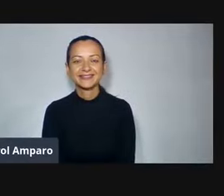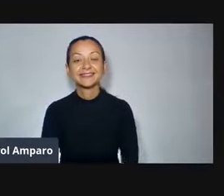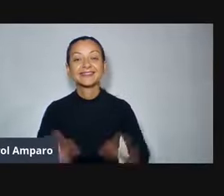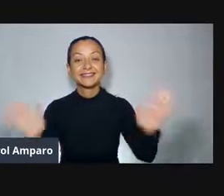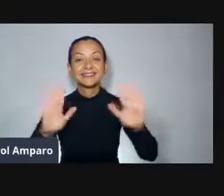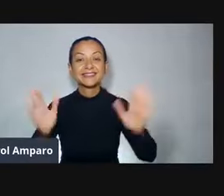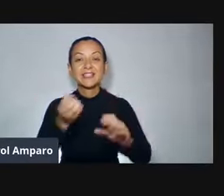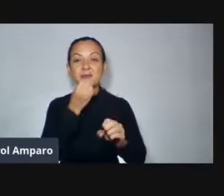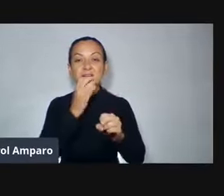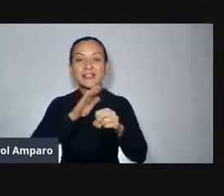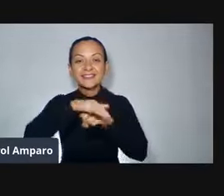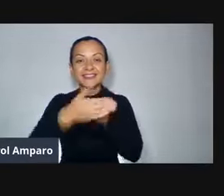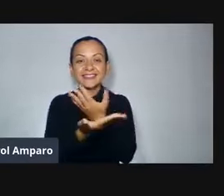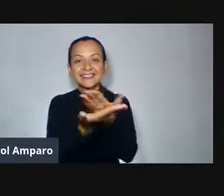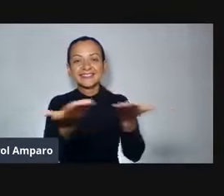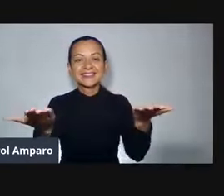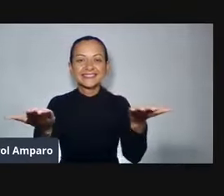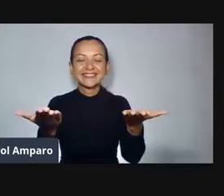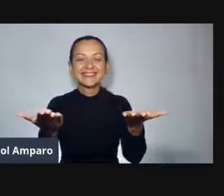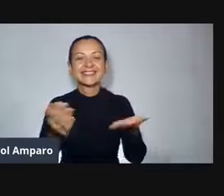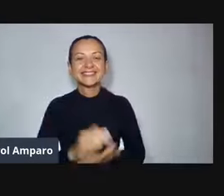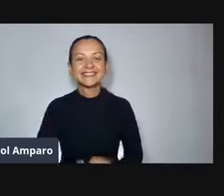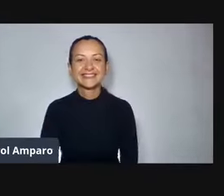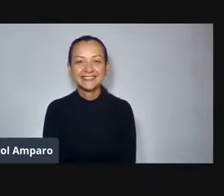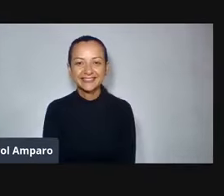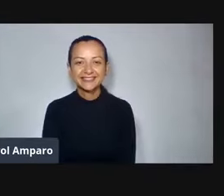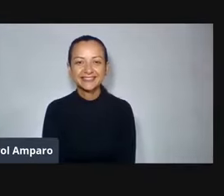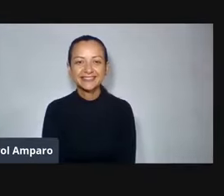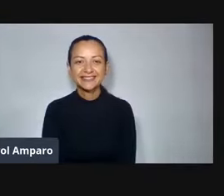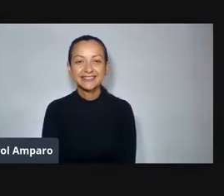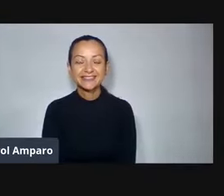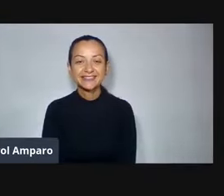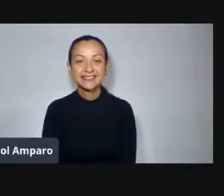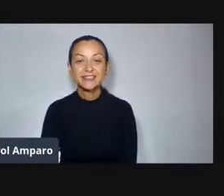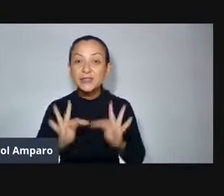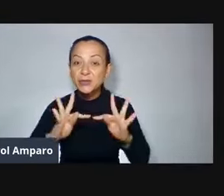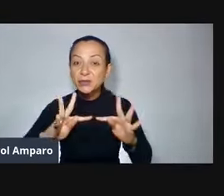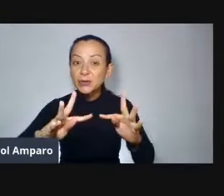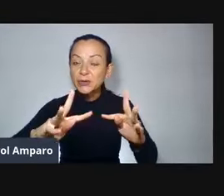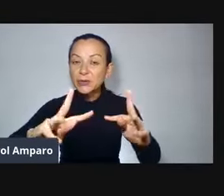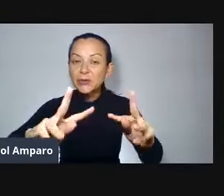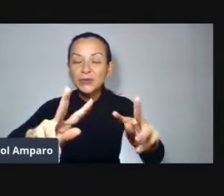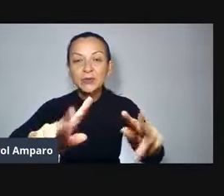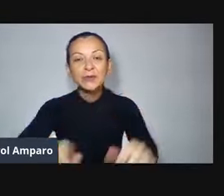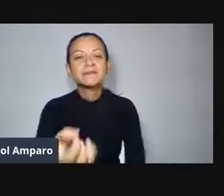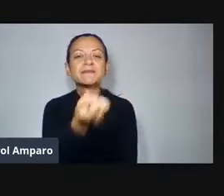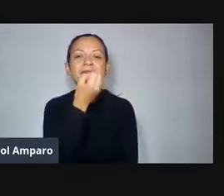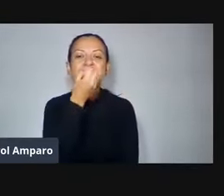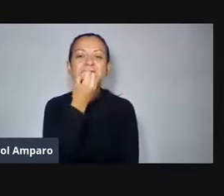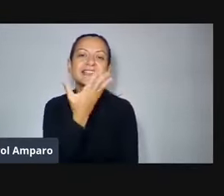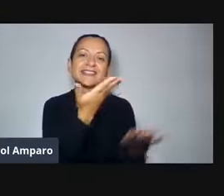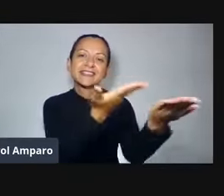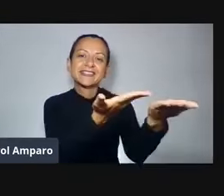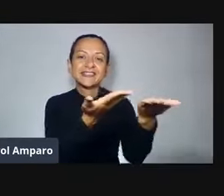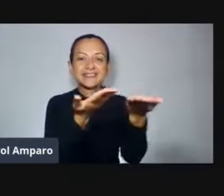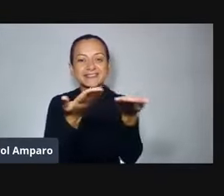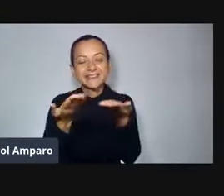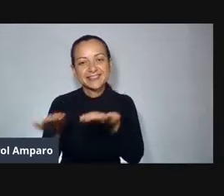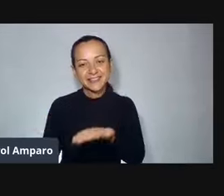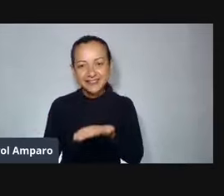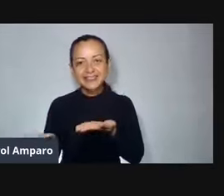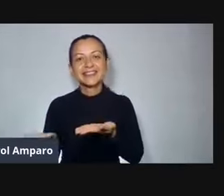Boa noite, boa noite, sejam todos e todas muito bem-vindos,